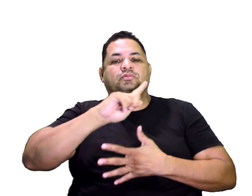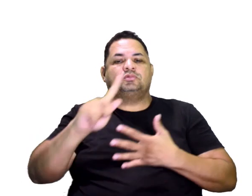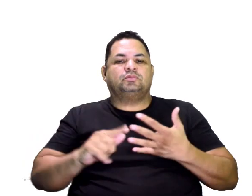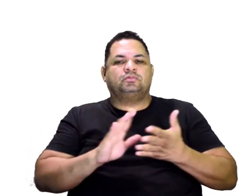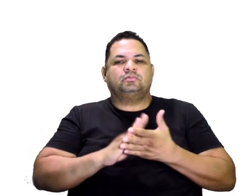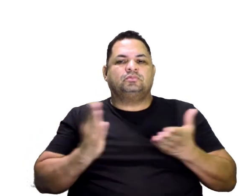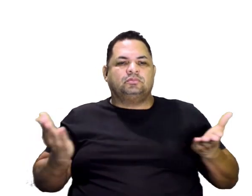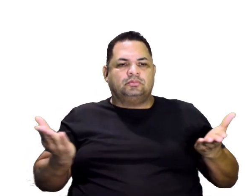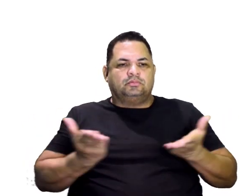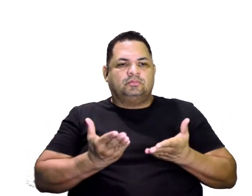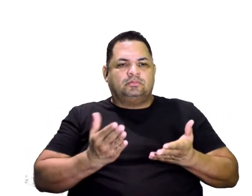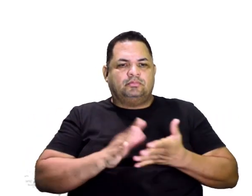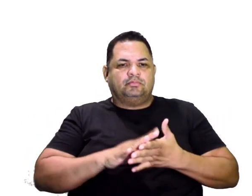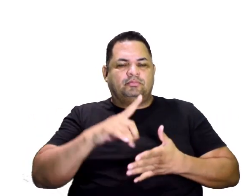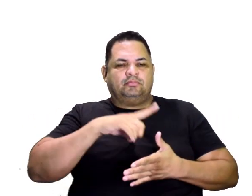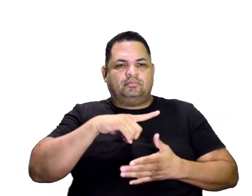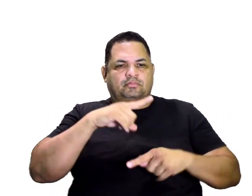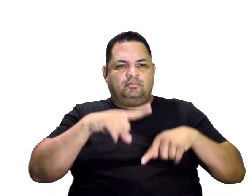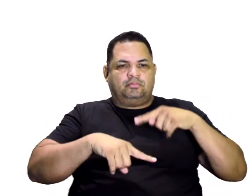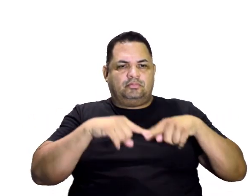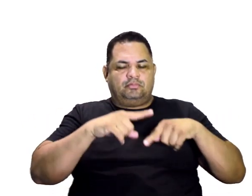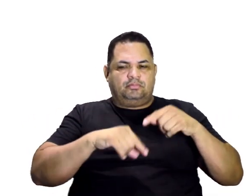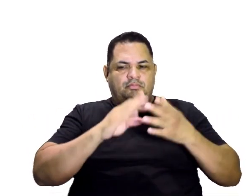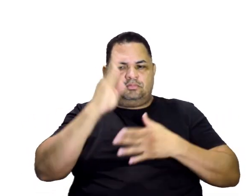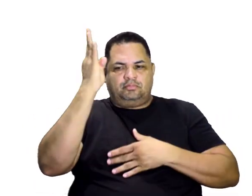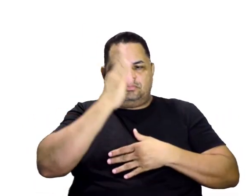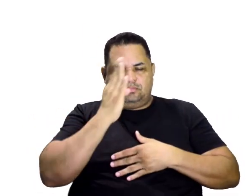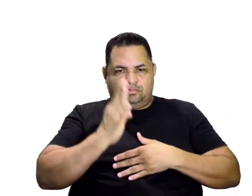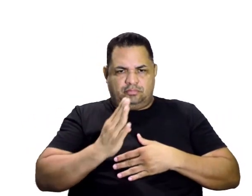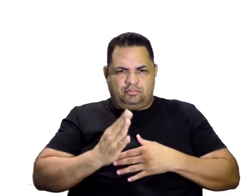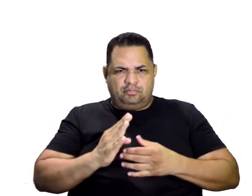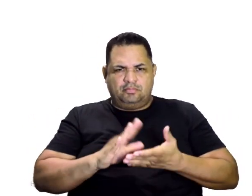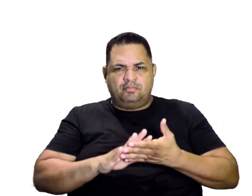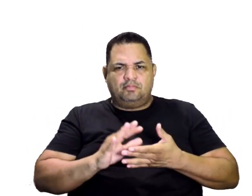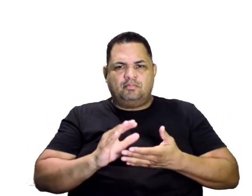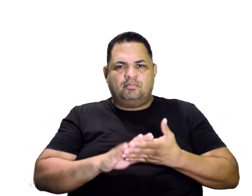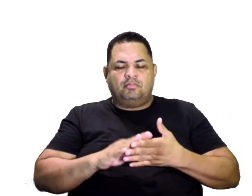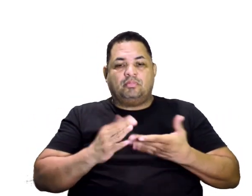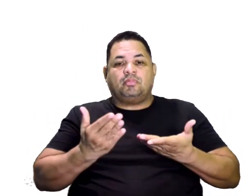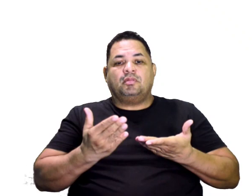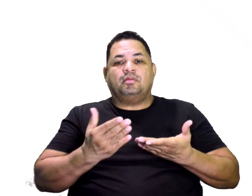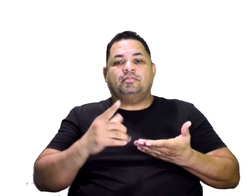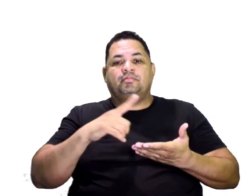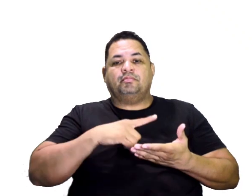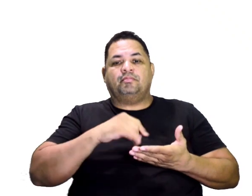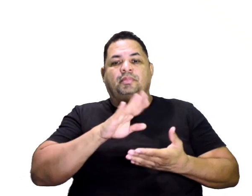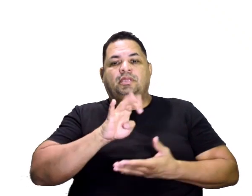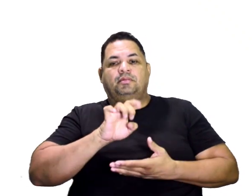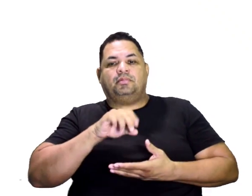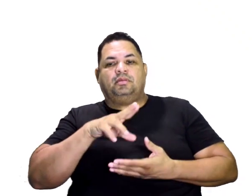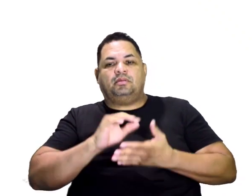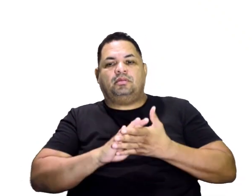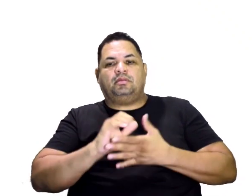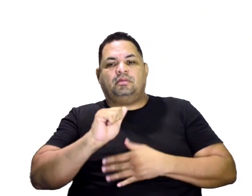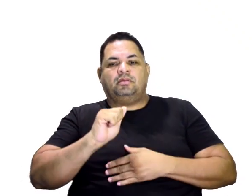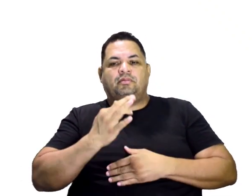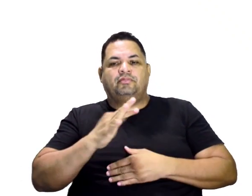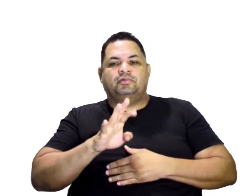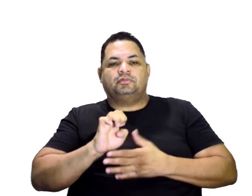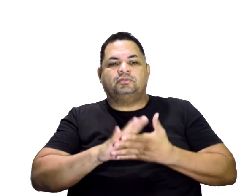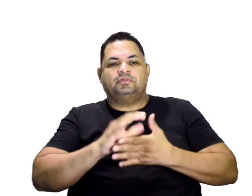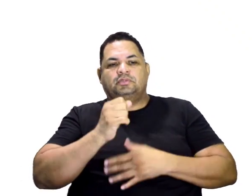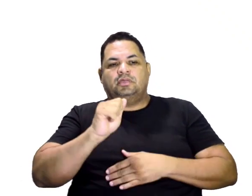atuais. Também há alguns instrumentos brasileiros, musicais brasileiros, como o berimbau, o afoxé